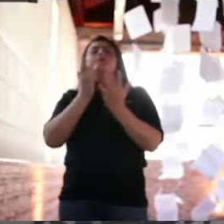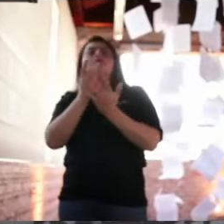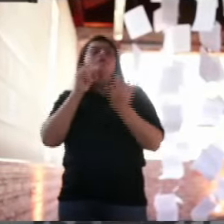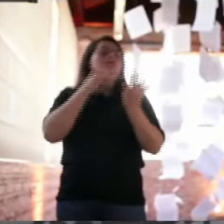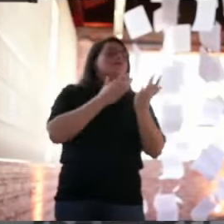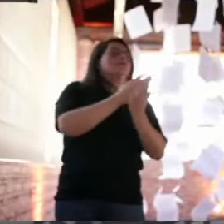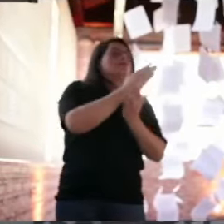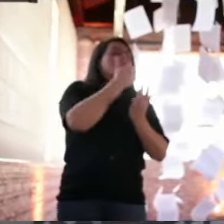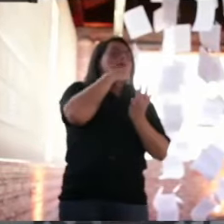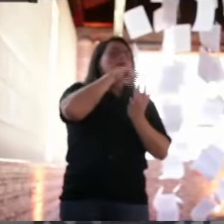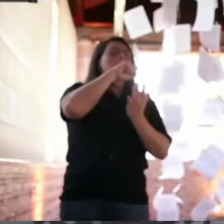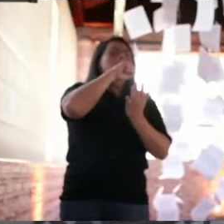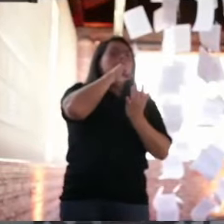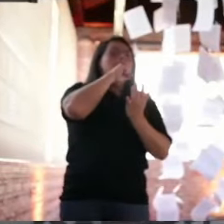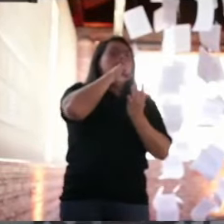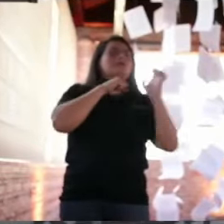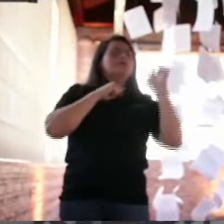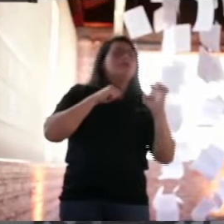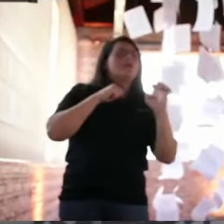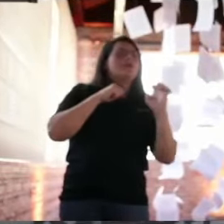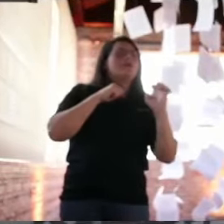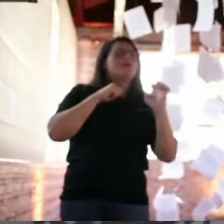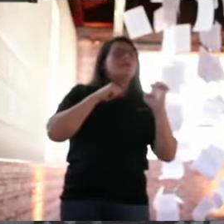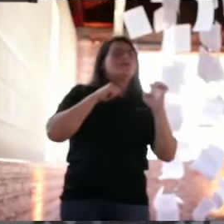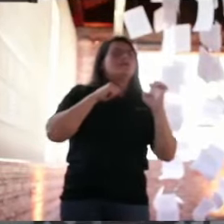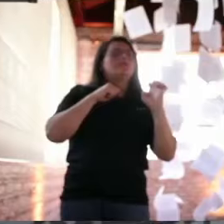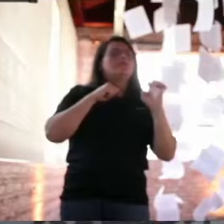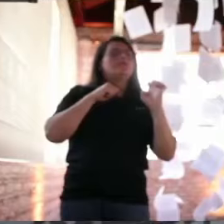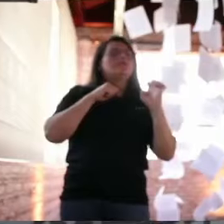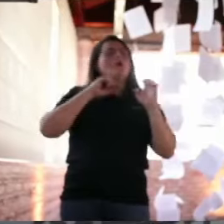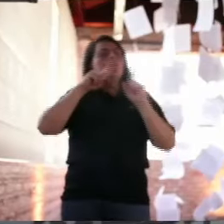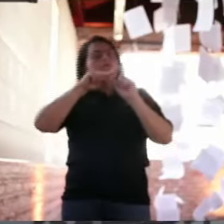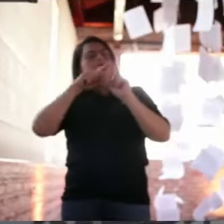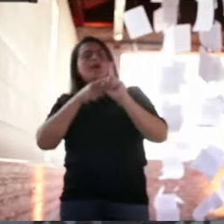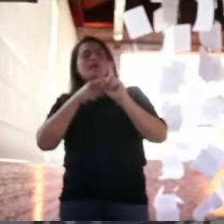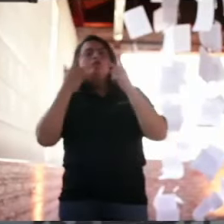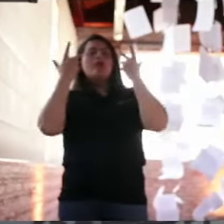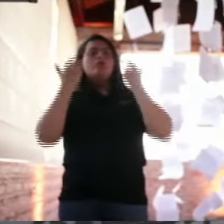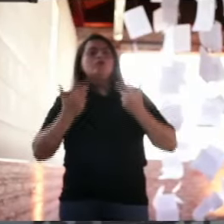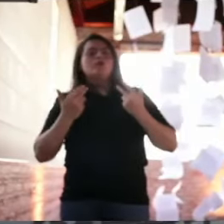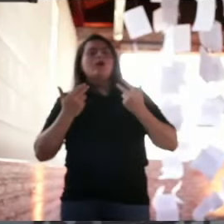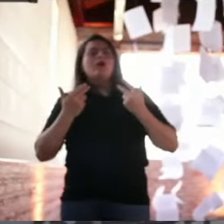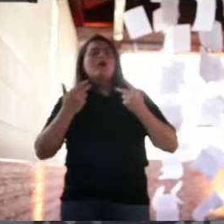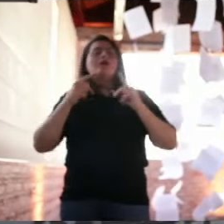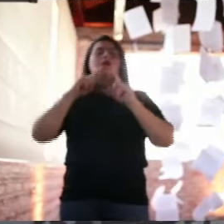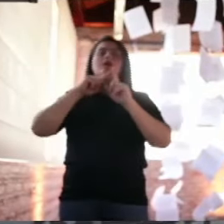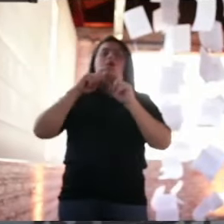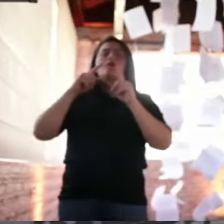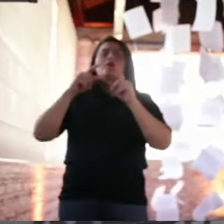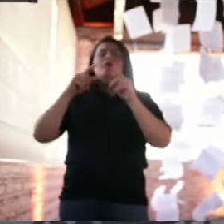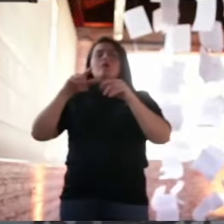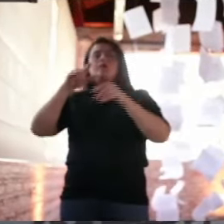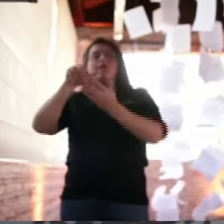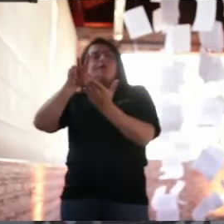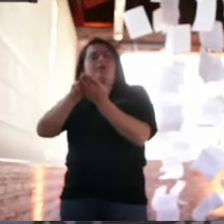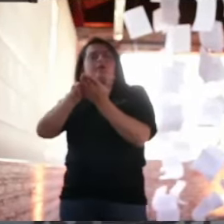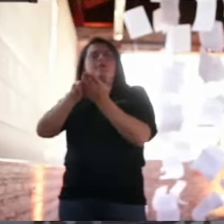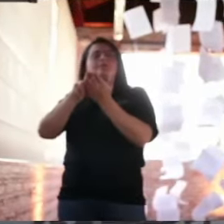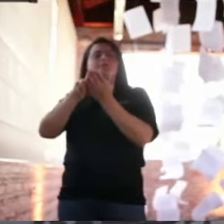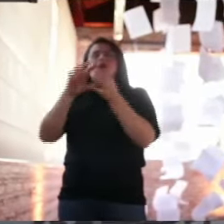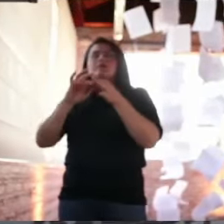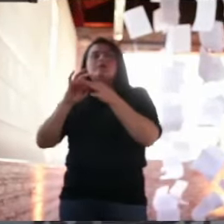a cartilha das Mães de esquerda né de parto natural de amamentação e livre demanda de cama compartilhada de